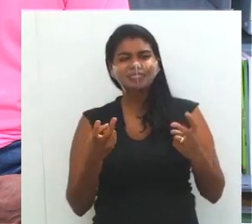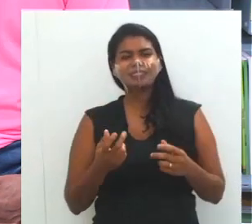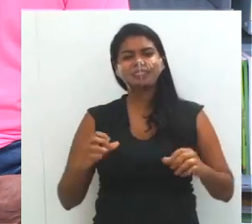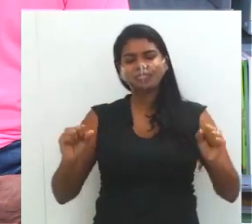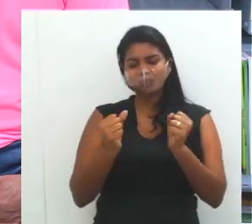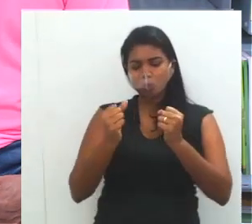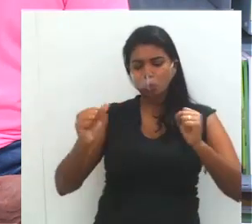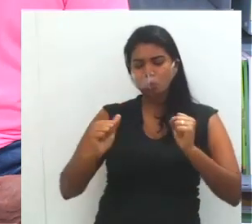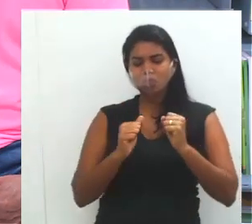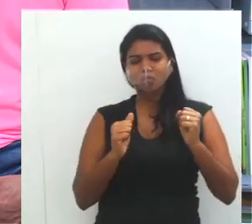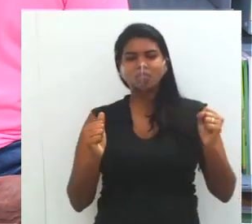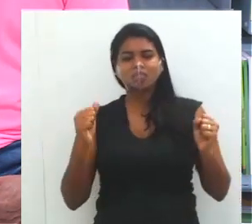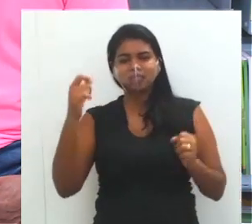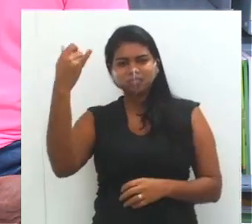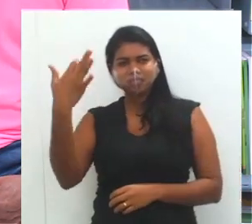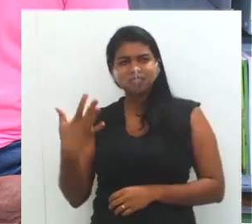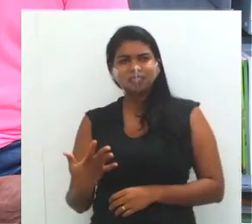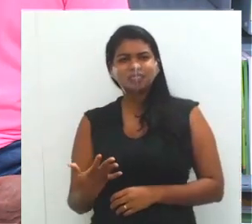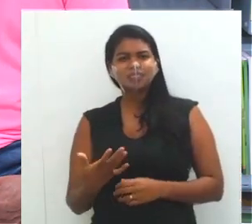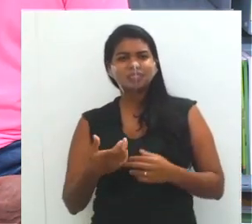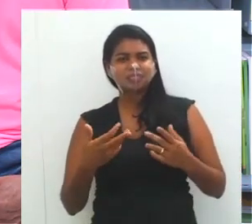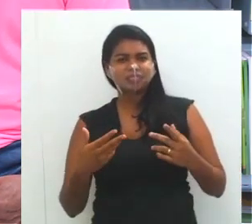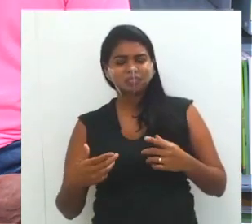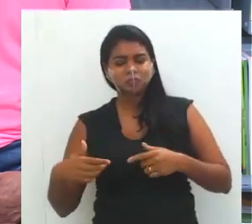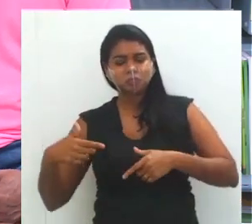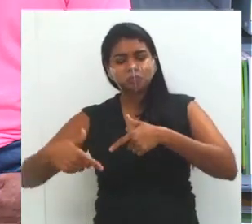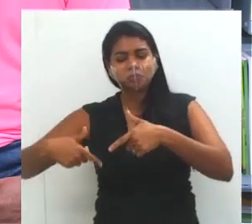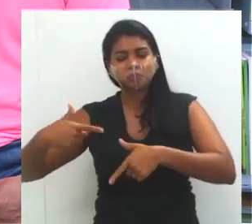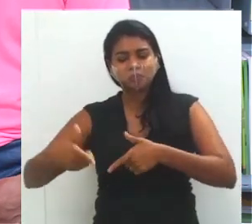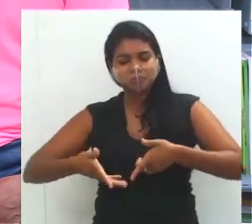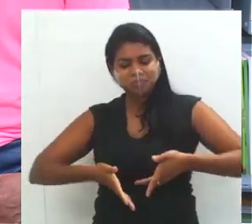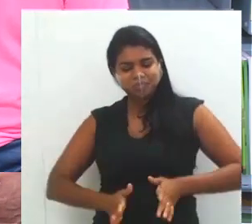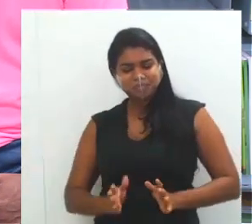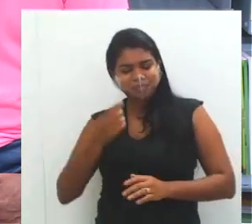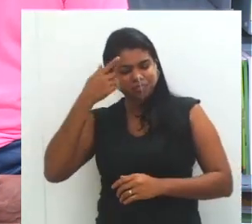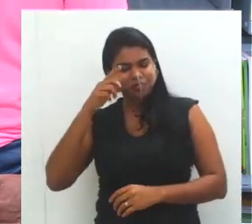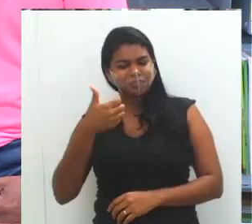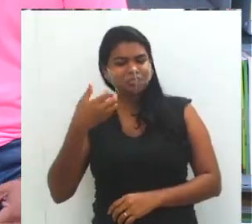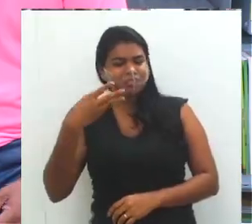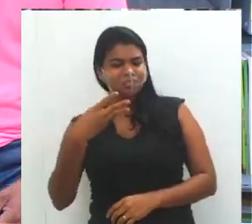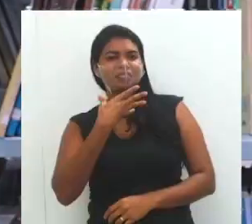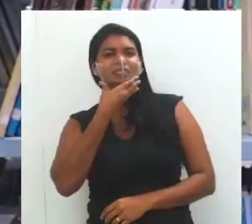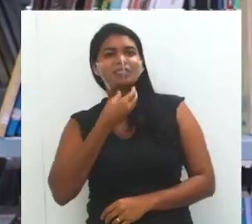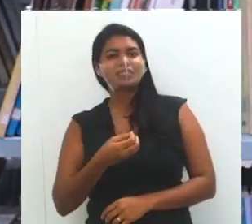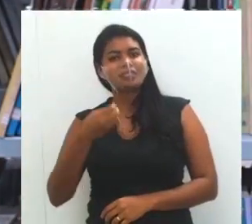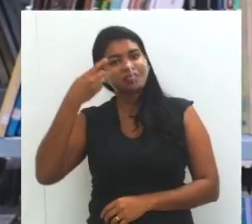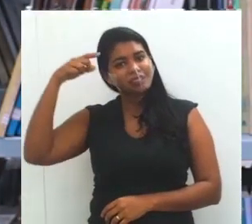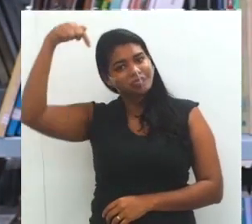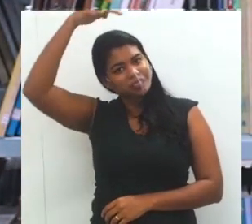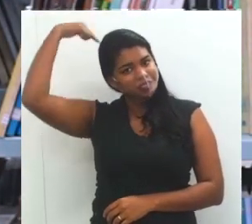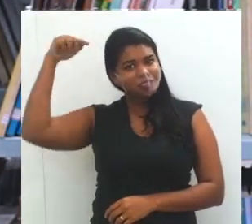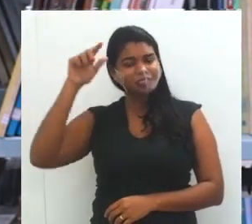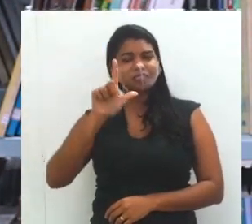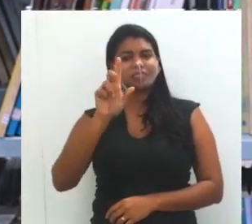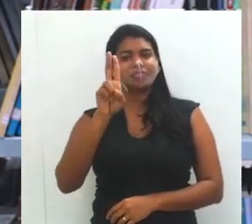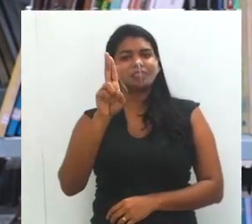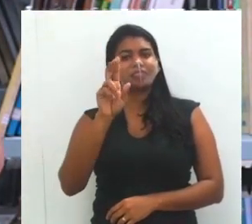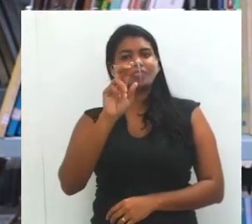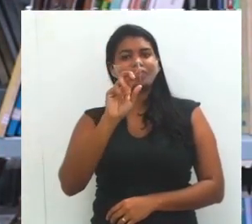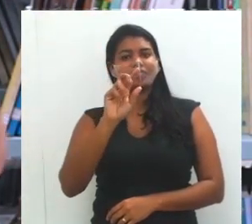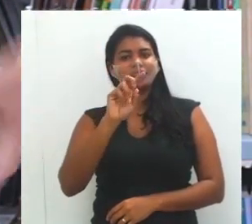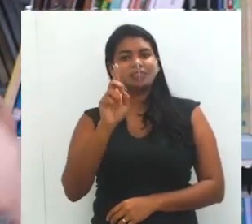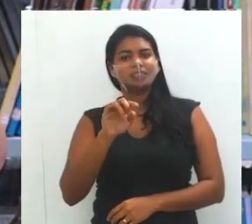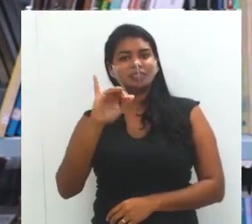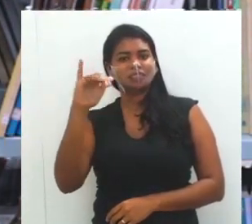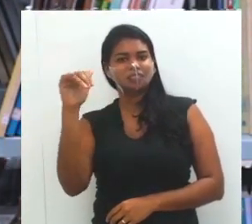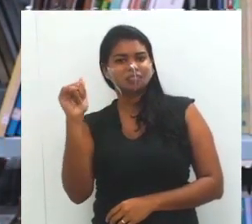dizia, essa questão da pernambucanidade, questão popular, ele dizia, quando nasci no dia 13 de dezembro, dia de Santa Luzia, uma santa